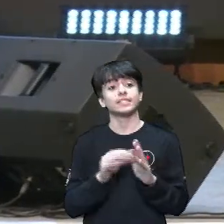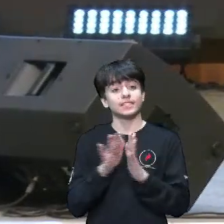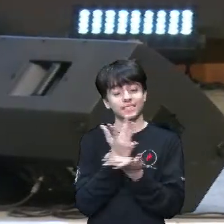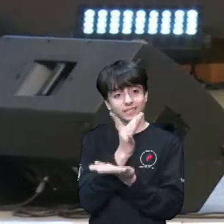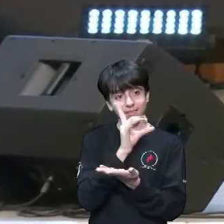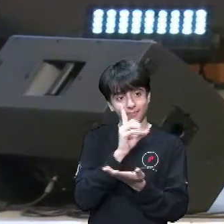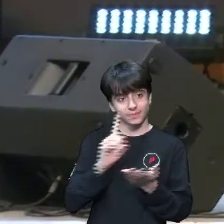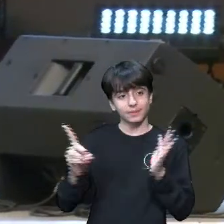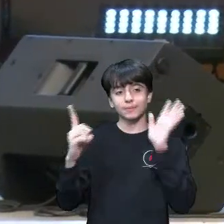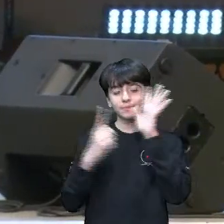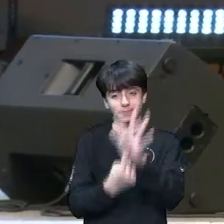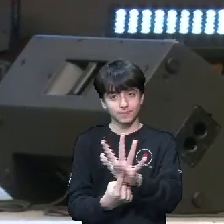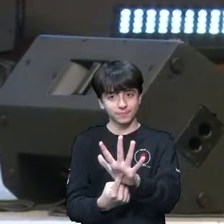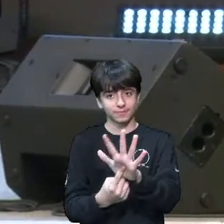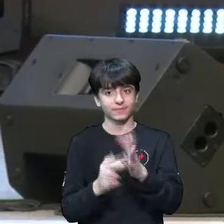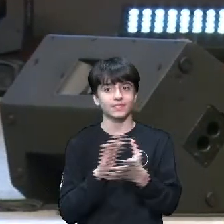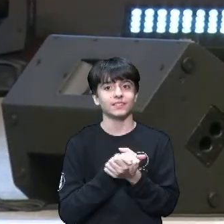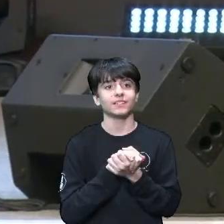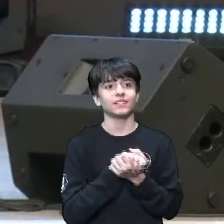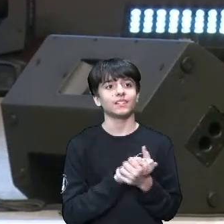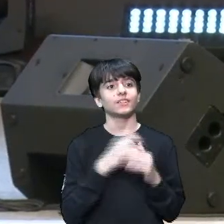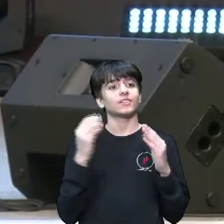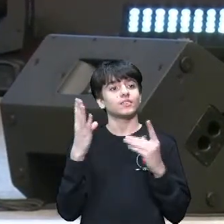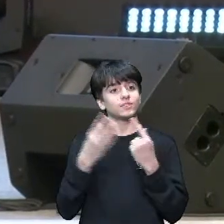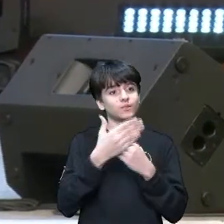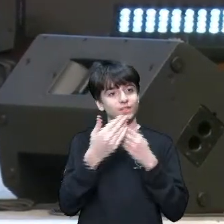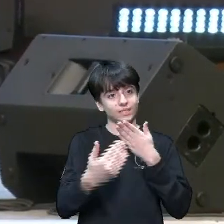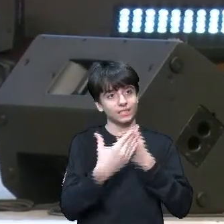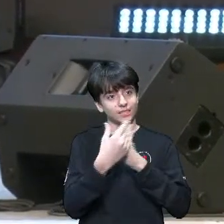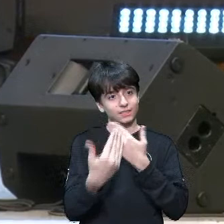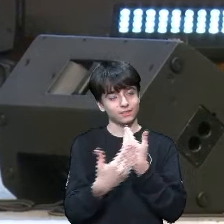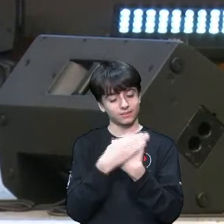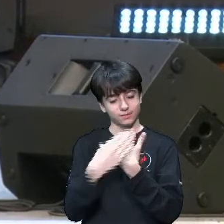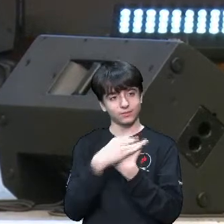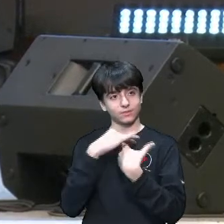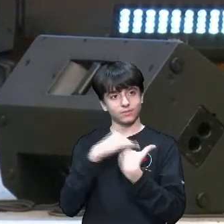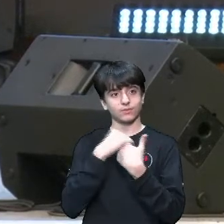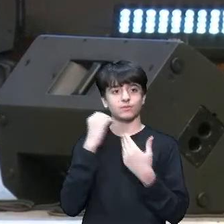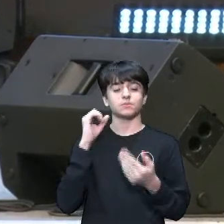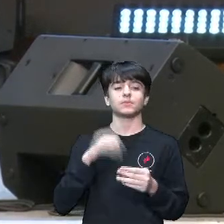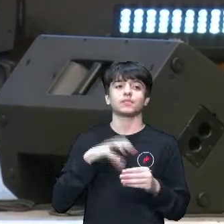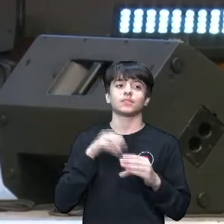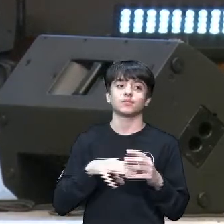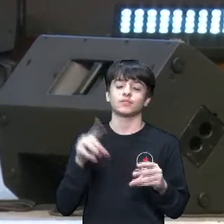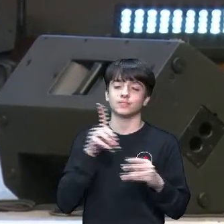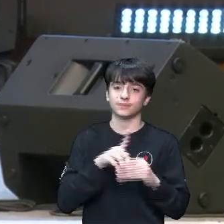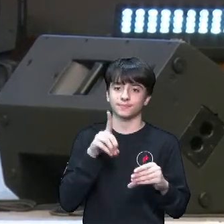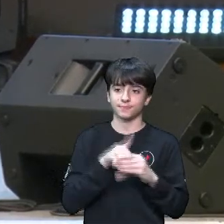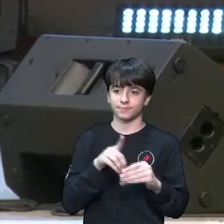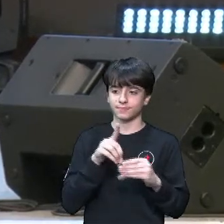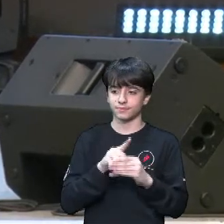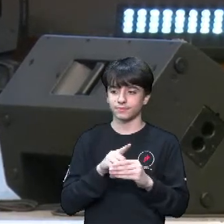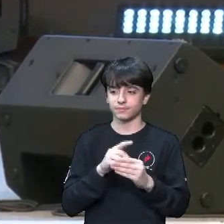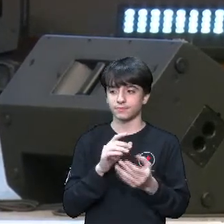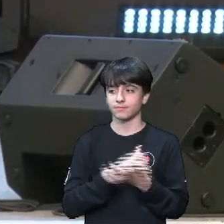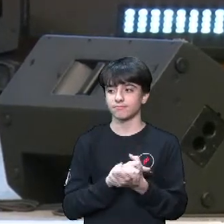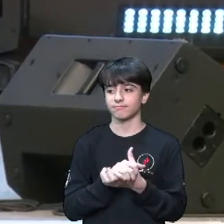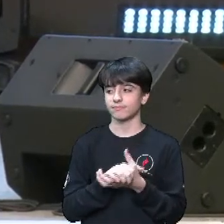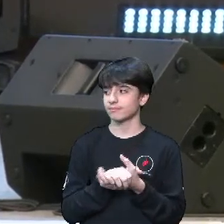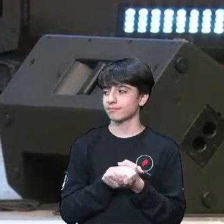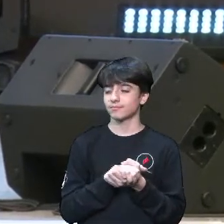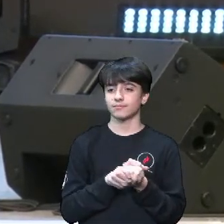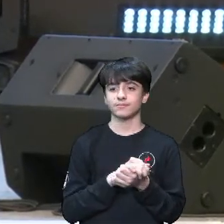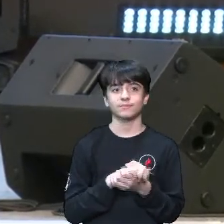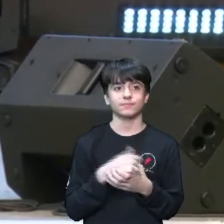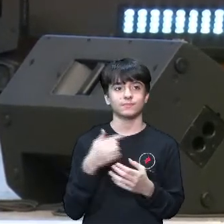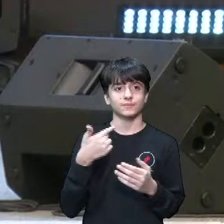que nos orienta sobre a questão desse momento que nós vamos ter agora. 2 Coríntios,